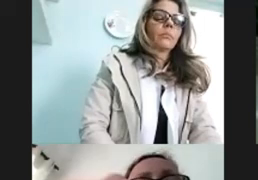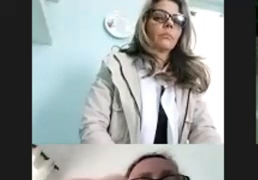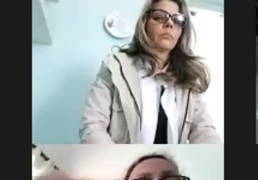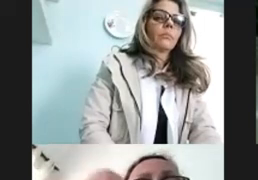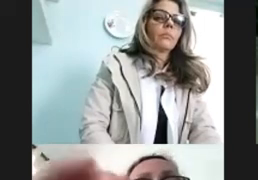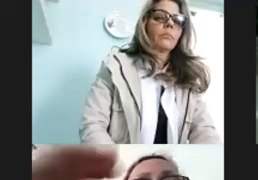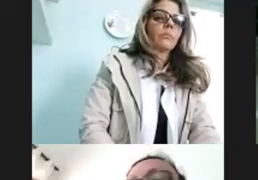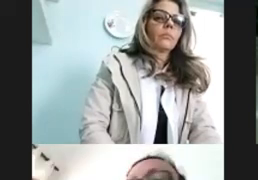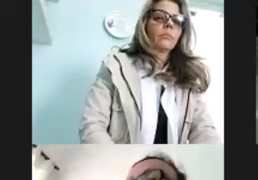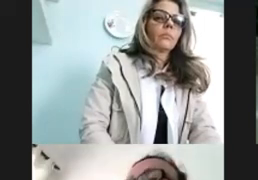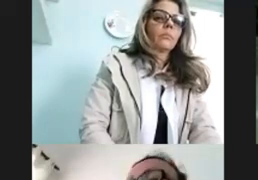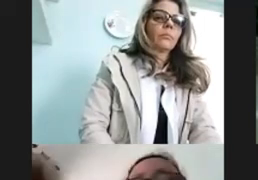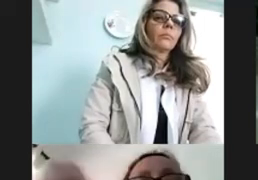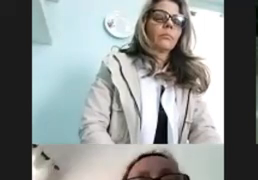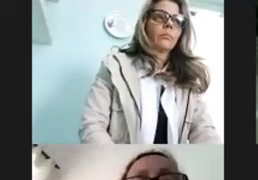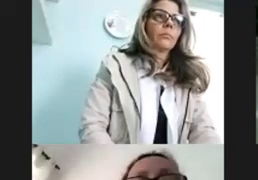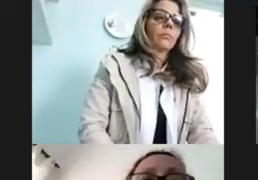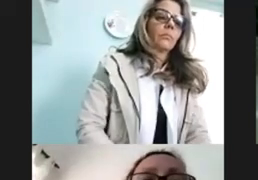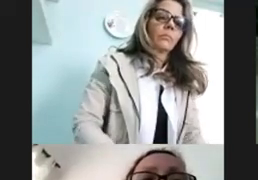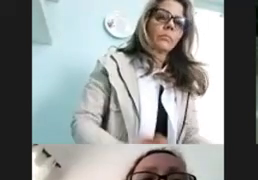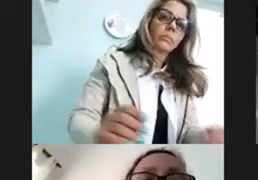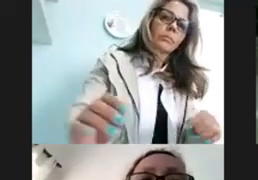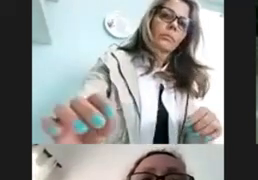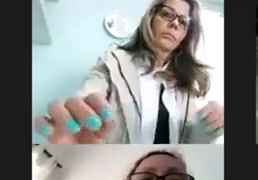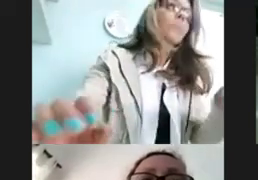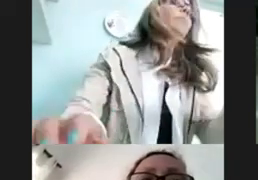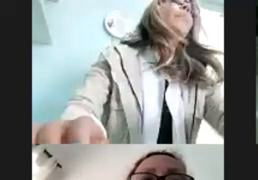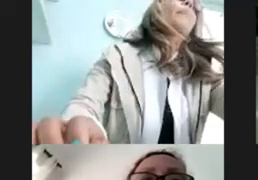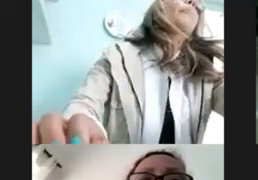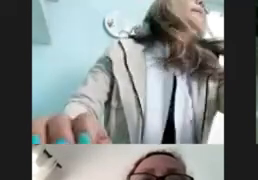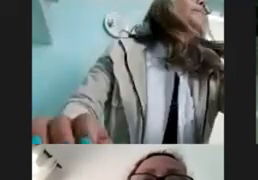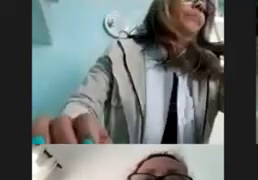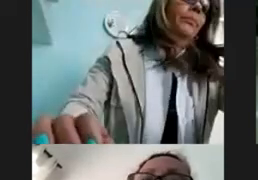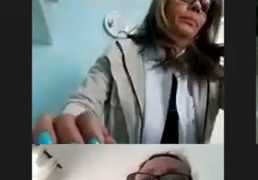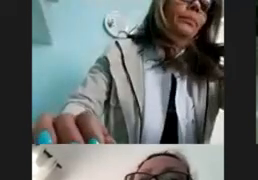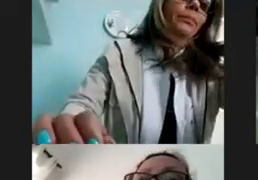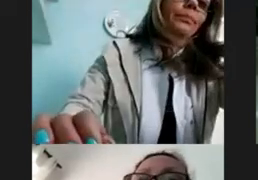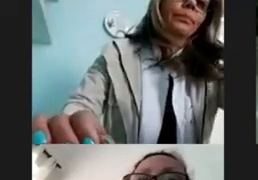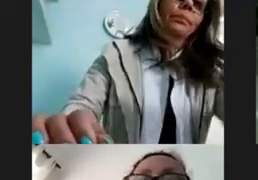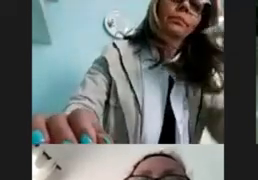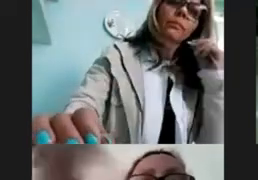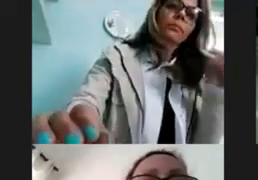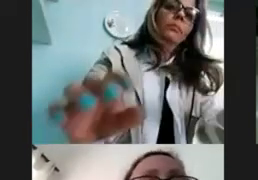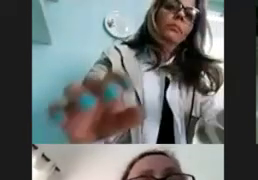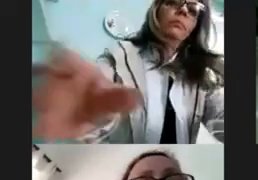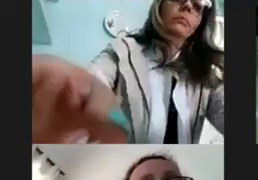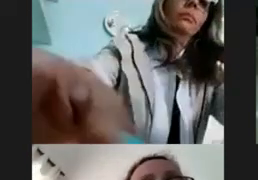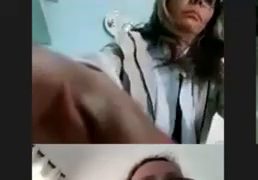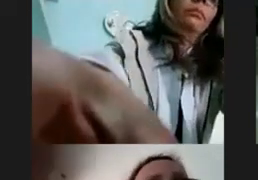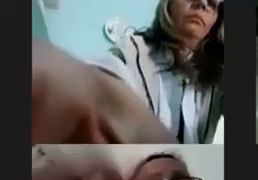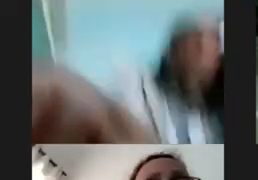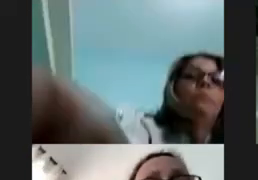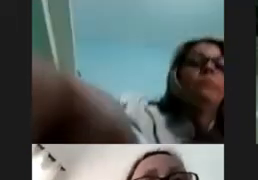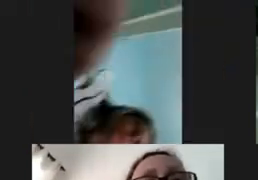Que show! Ana Cecília já nasceu. Eu me emocionei de falar dela. Eu comentei isso, não é, mas eu tenho que comentar. Eu já